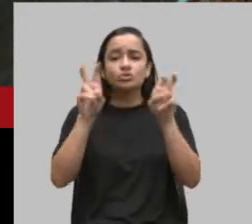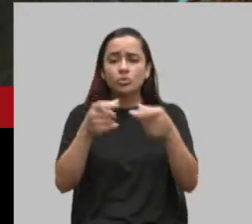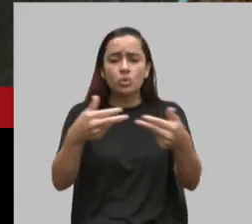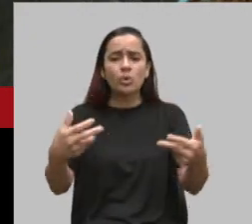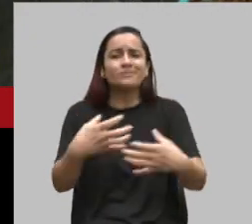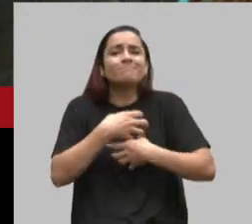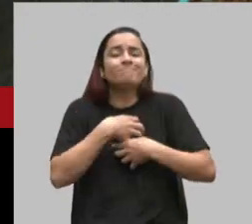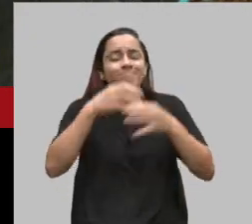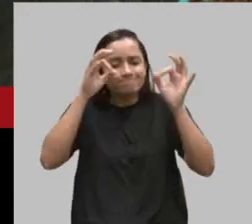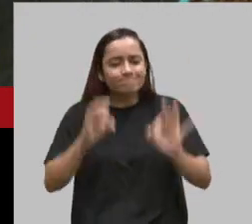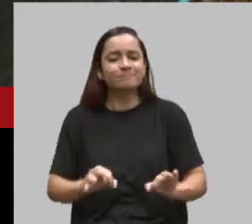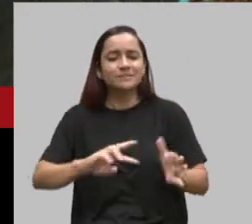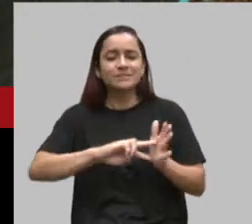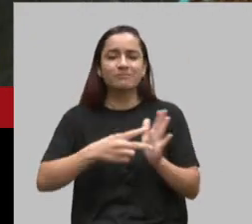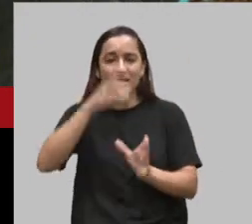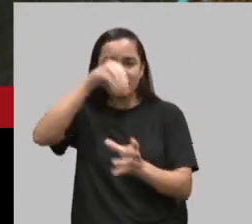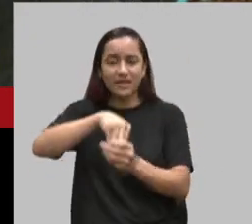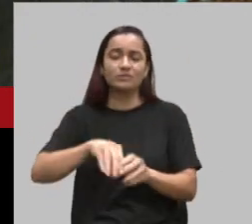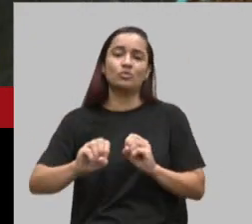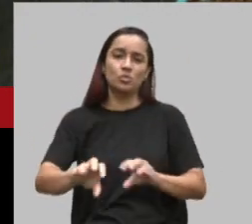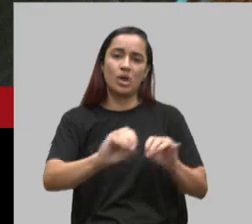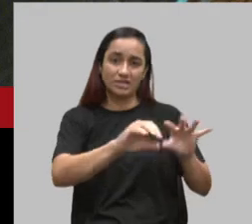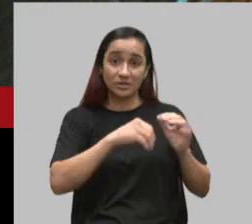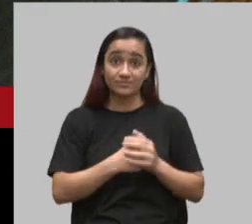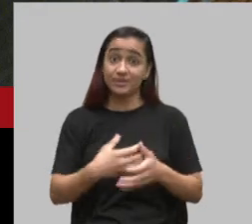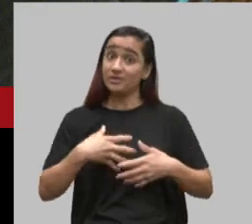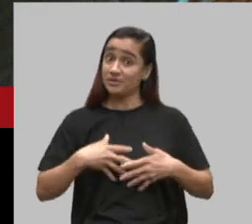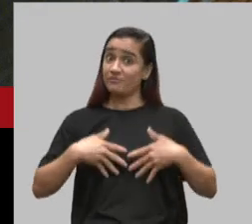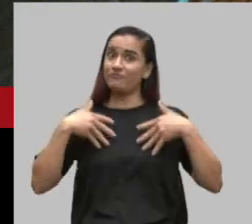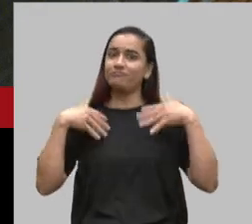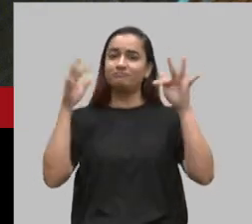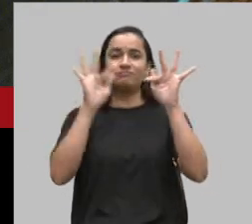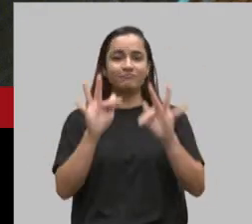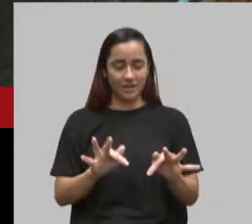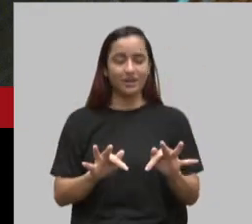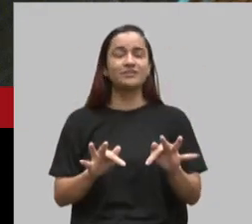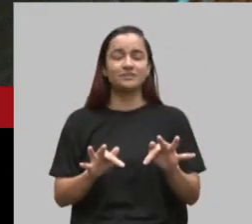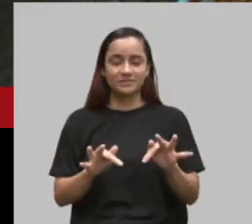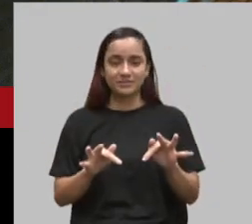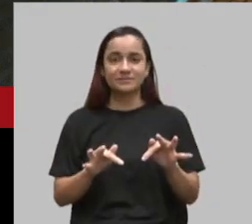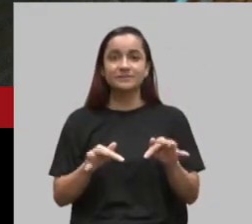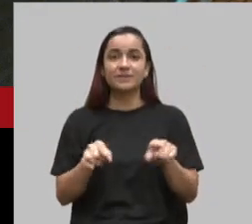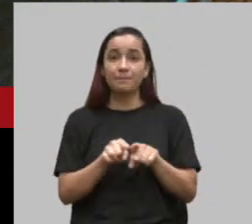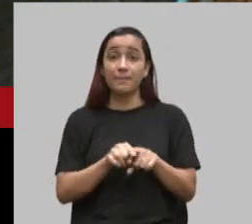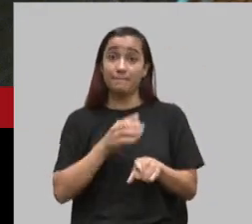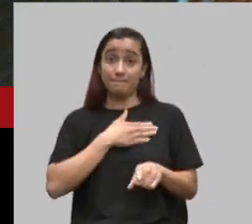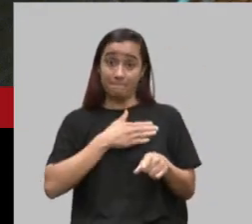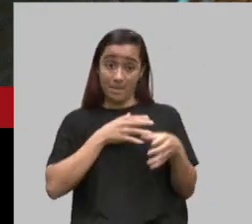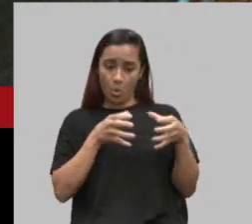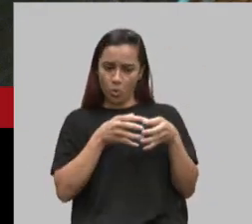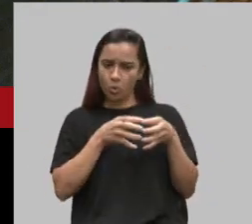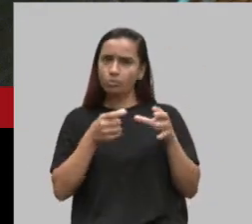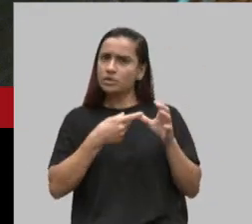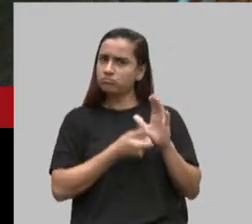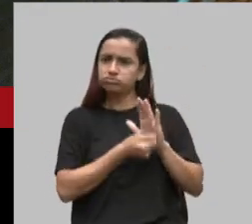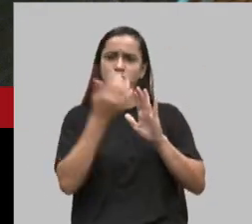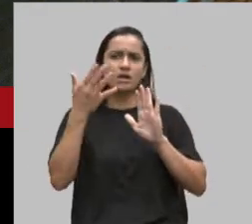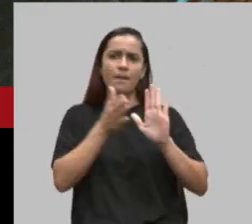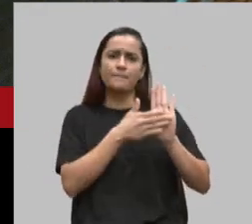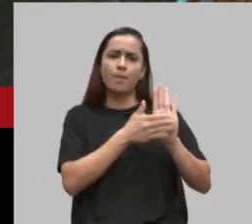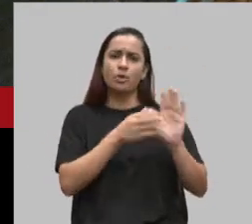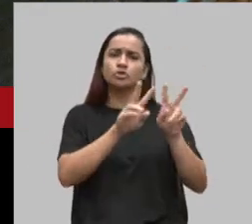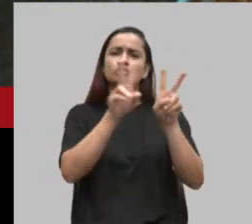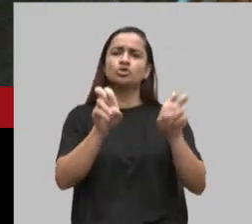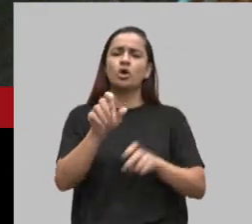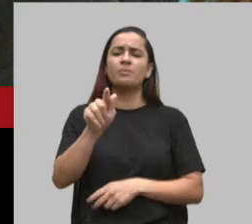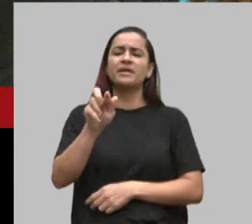pra nossa educação eu eu fiquei muito feliz inclusive e meu grupo Teve muitas propostas que falavam sobre grêmios estudantis e a gente